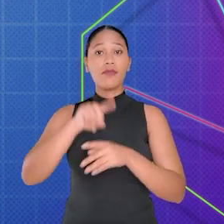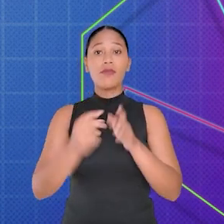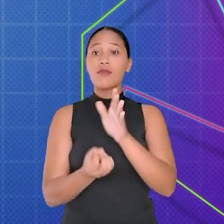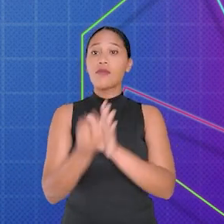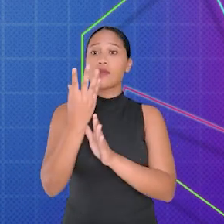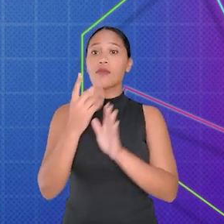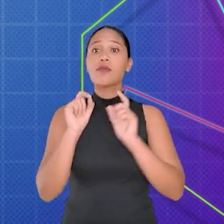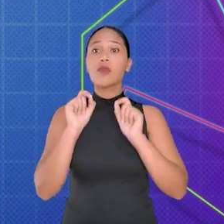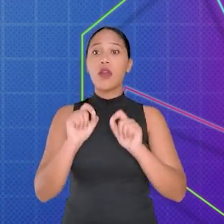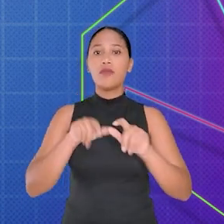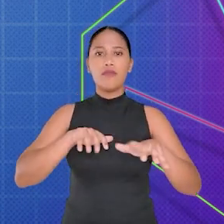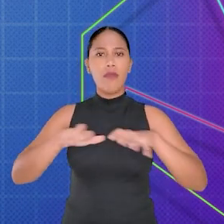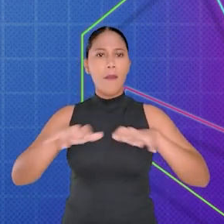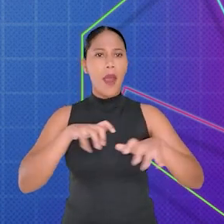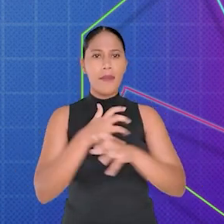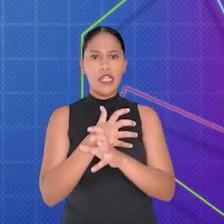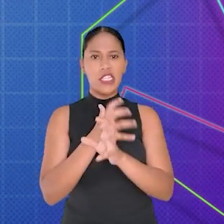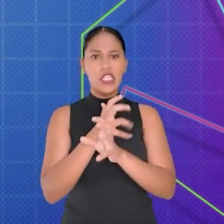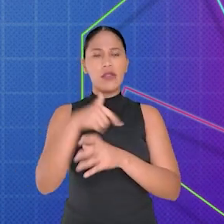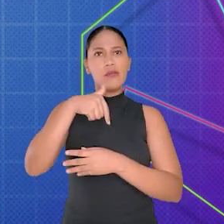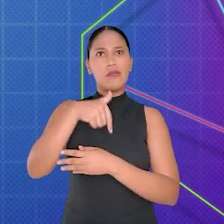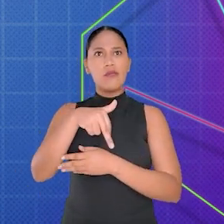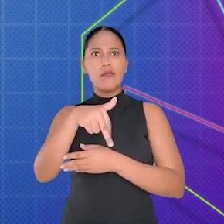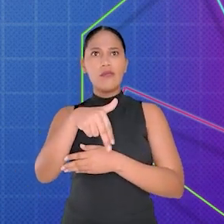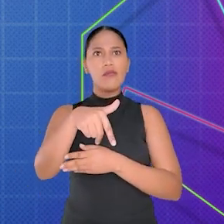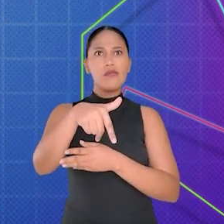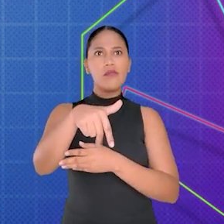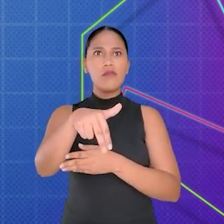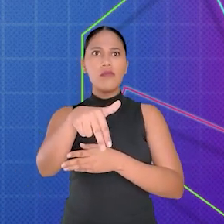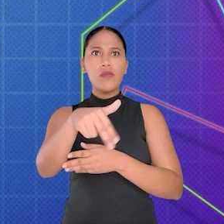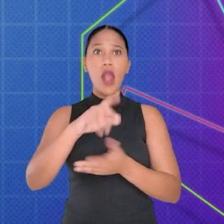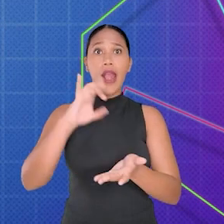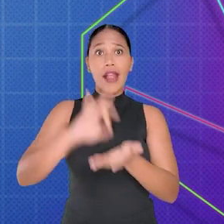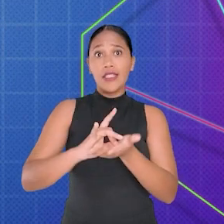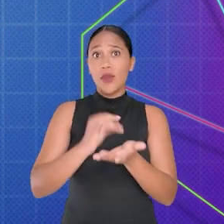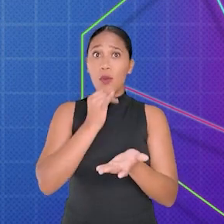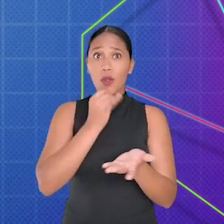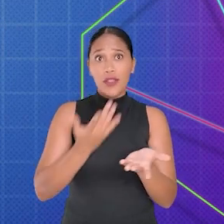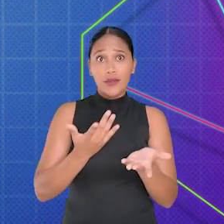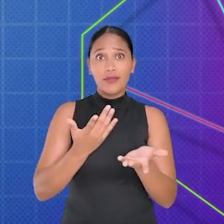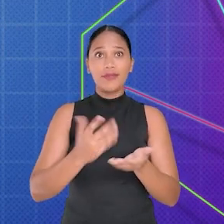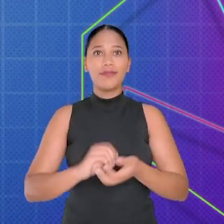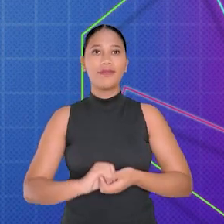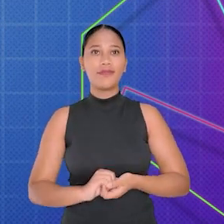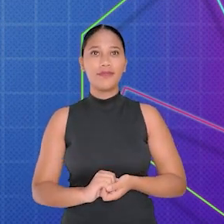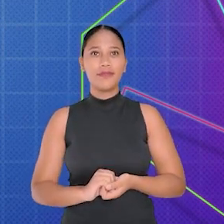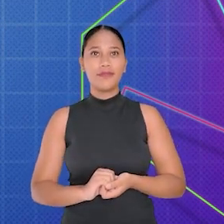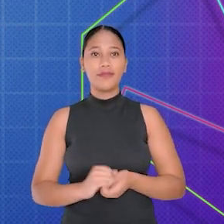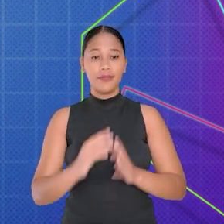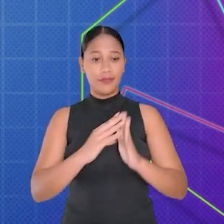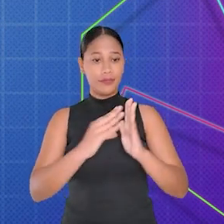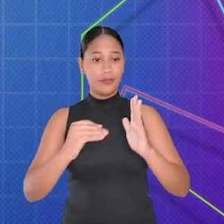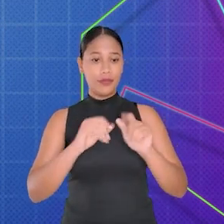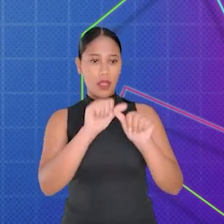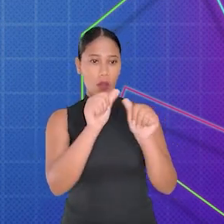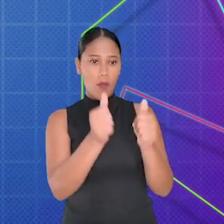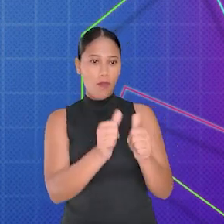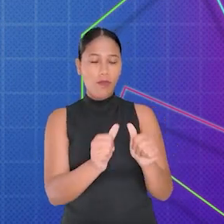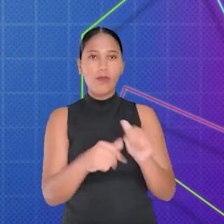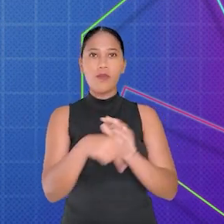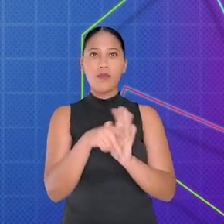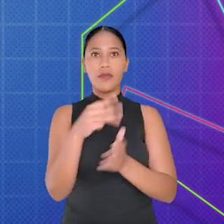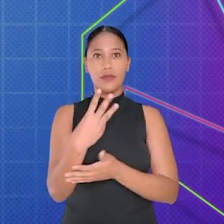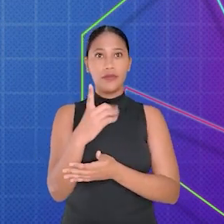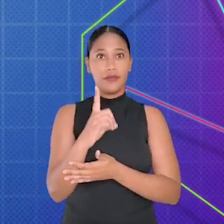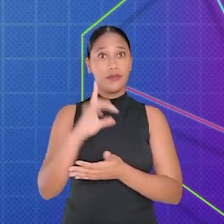são então criadas movendo as partes do esqueleto, permitindo a criação de movimentos realistas para o objeto animado. A modelagem 3D é uma